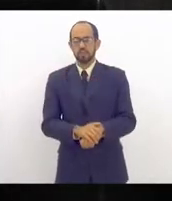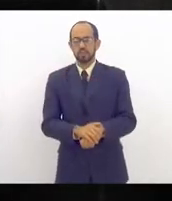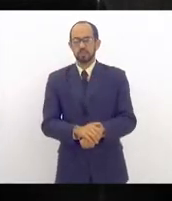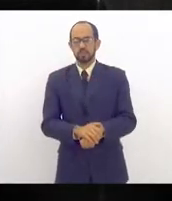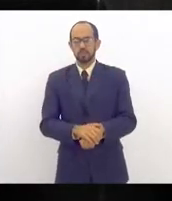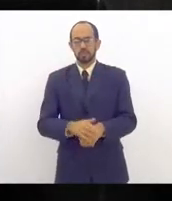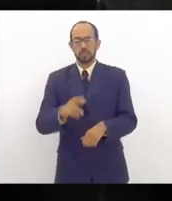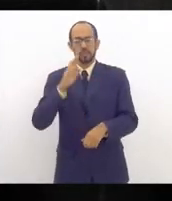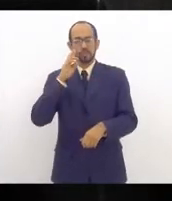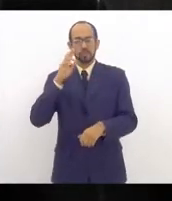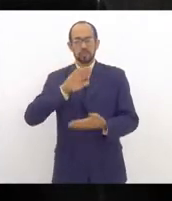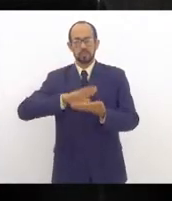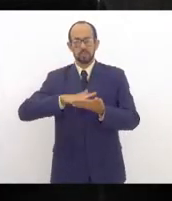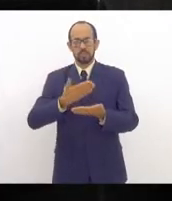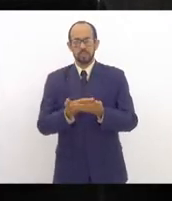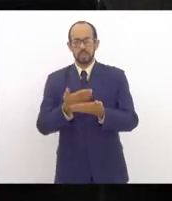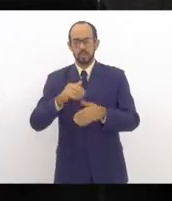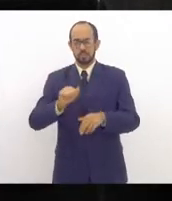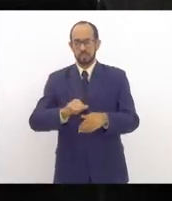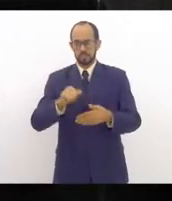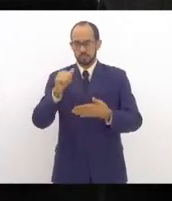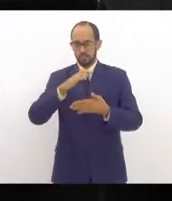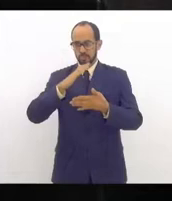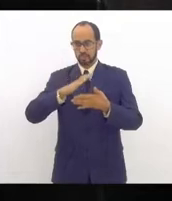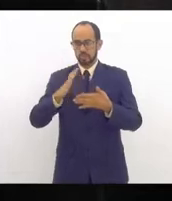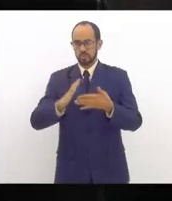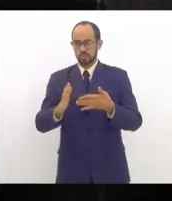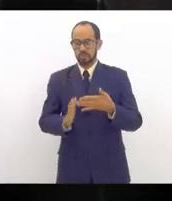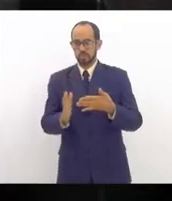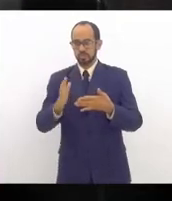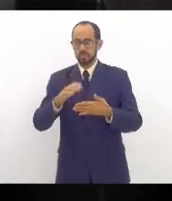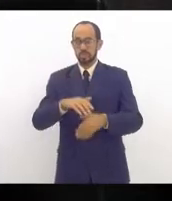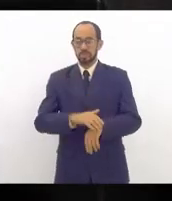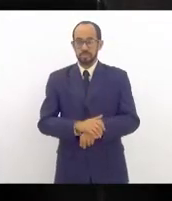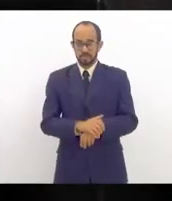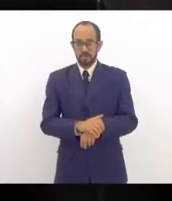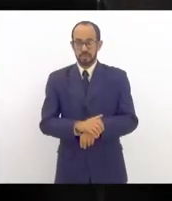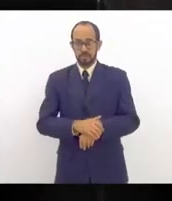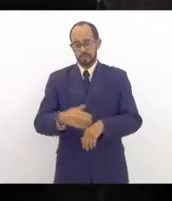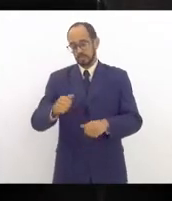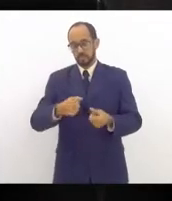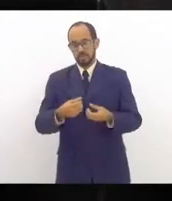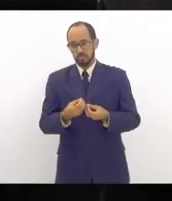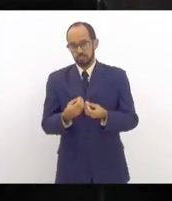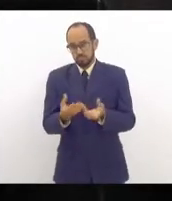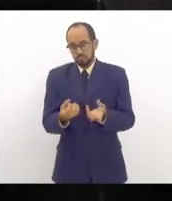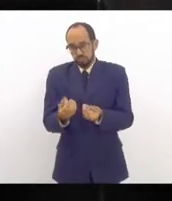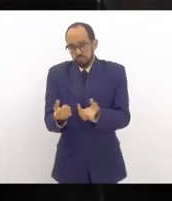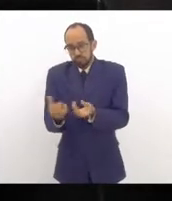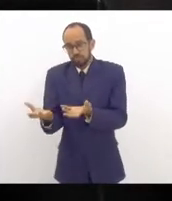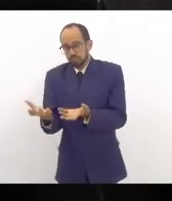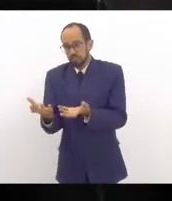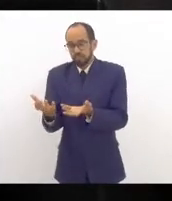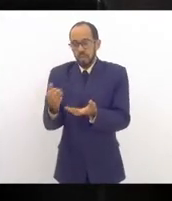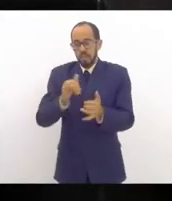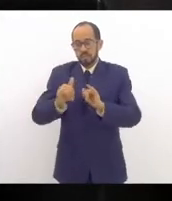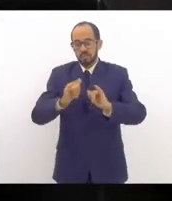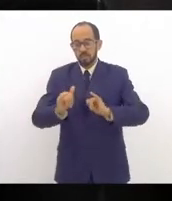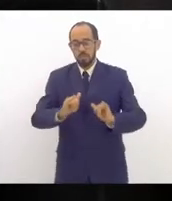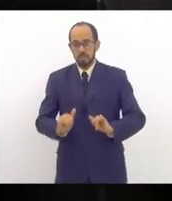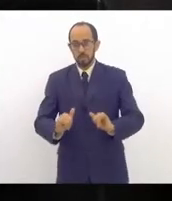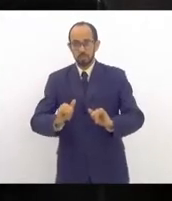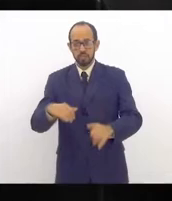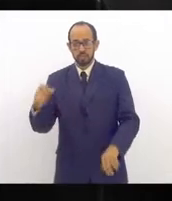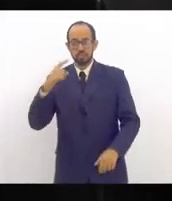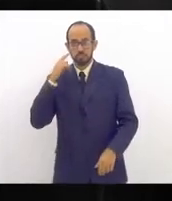senhor intérprete da linguagem de libras que leva a nossa voz aos